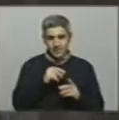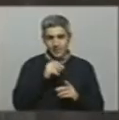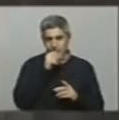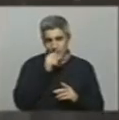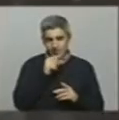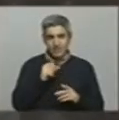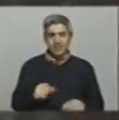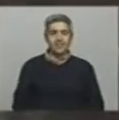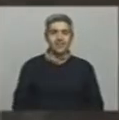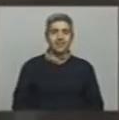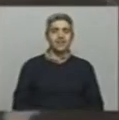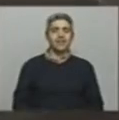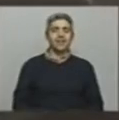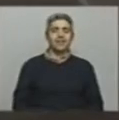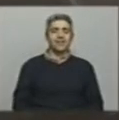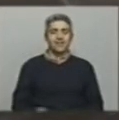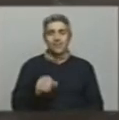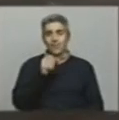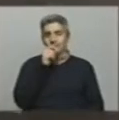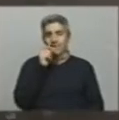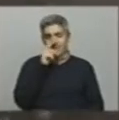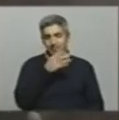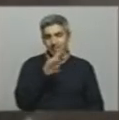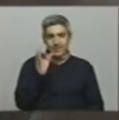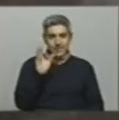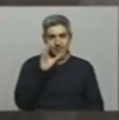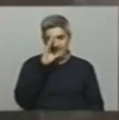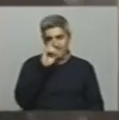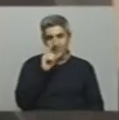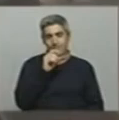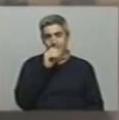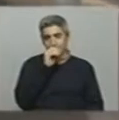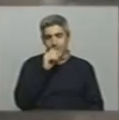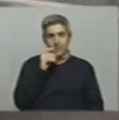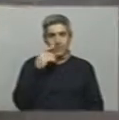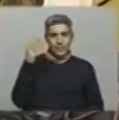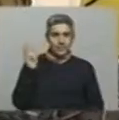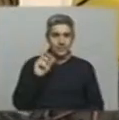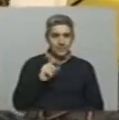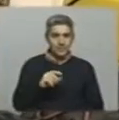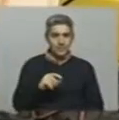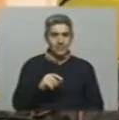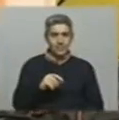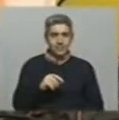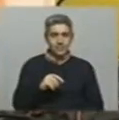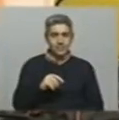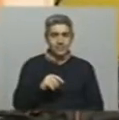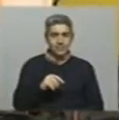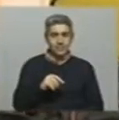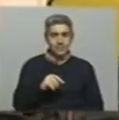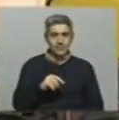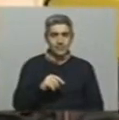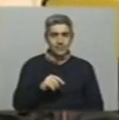E eu? Ah, quem é que já meteu aí a boca? Ah! Nunca se sopra numa jurema alheia. Não te ponhas a soprar